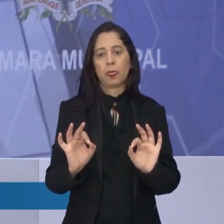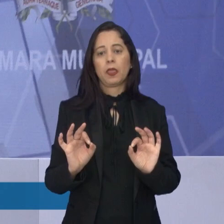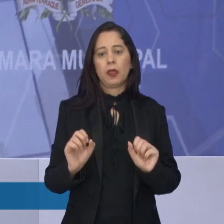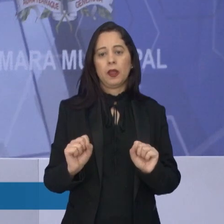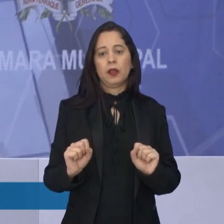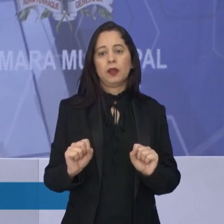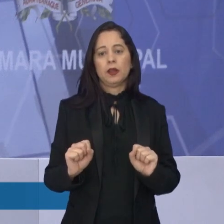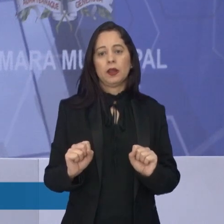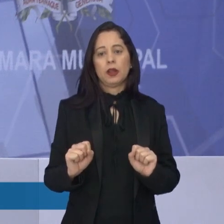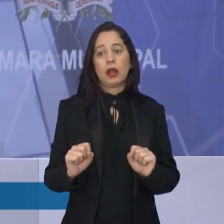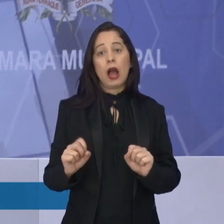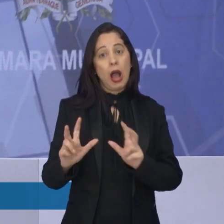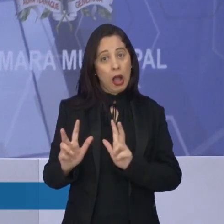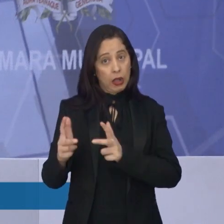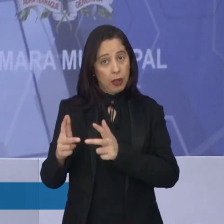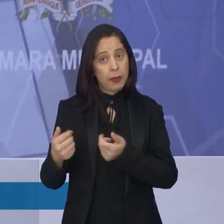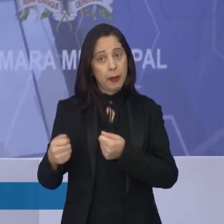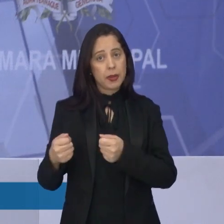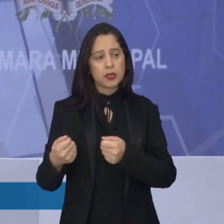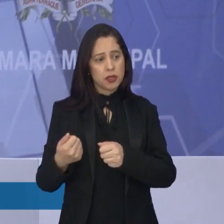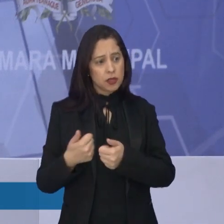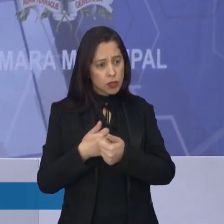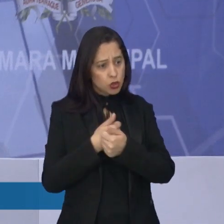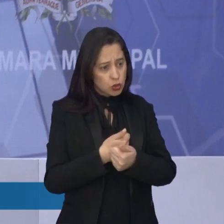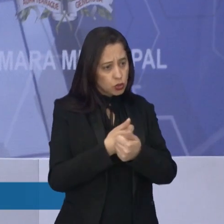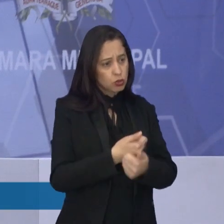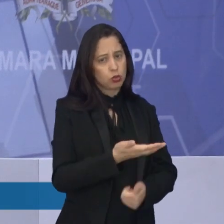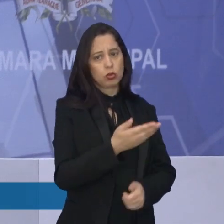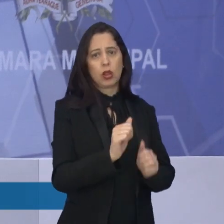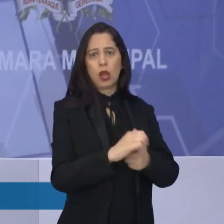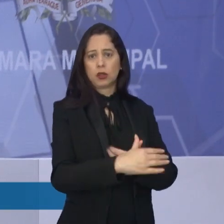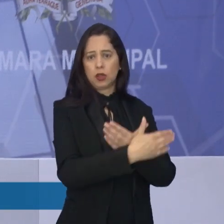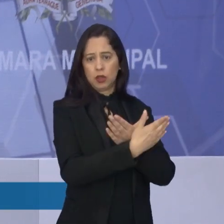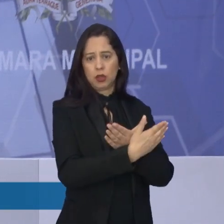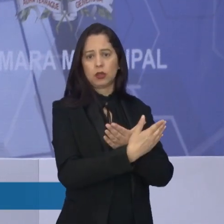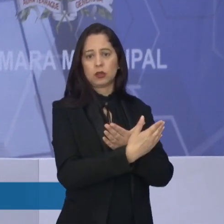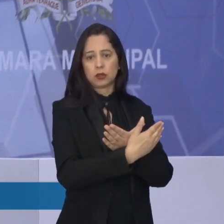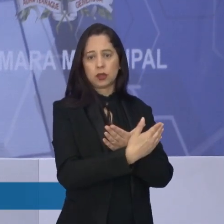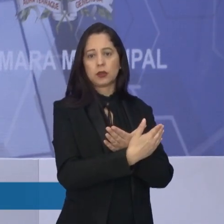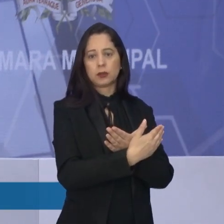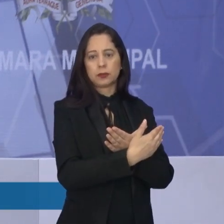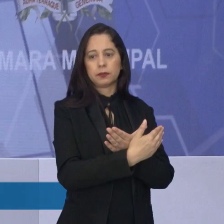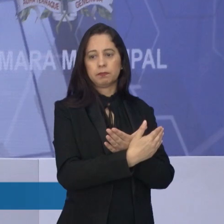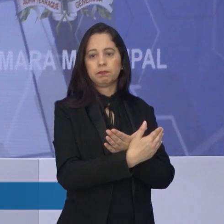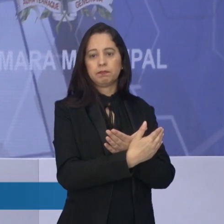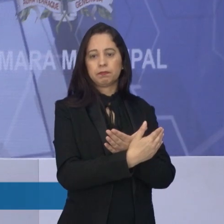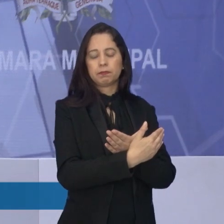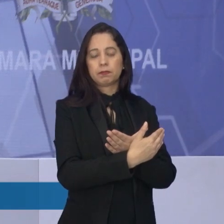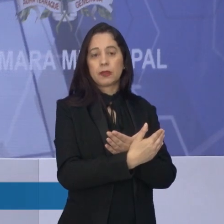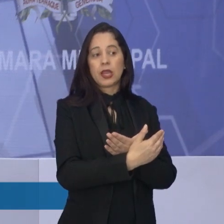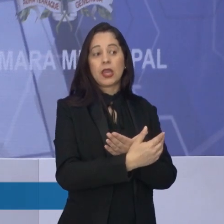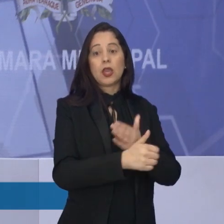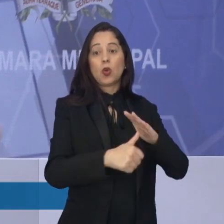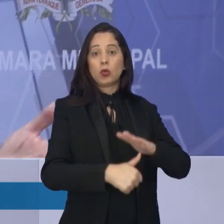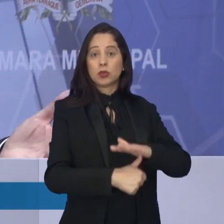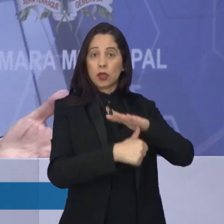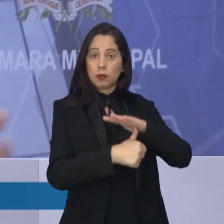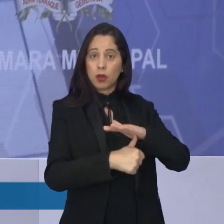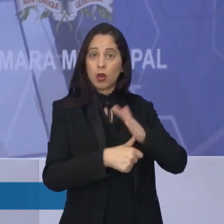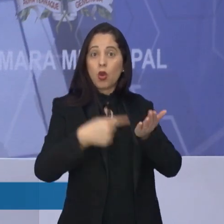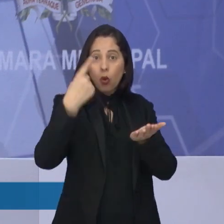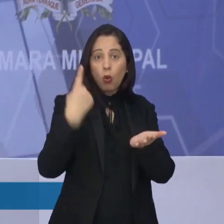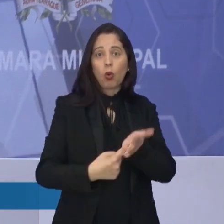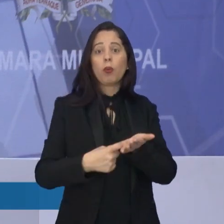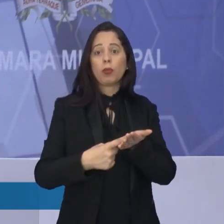do processo e contribuísse para que todos os candidatos se comprometessem a cumprir